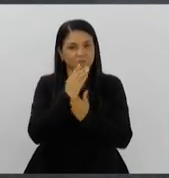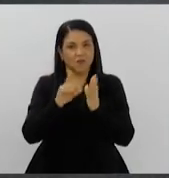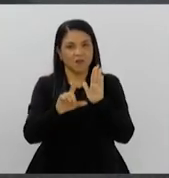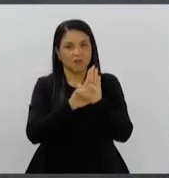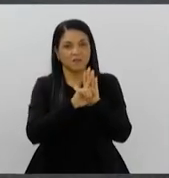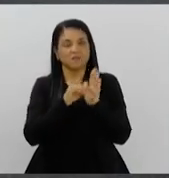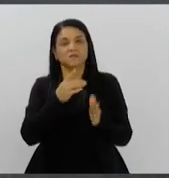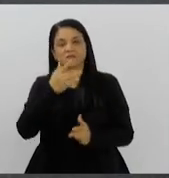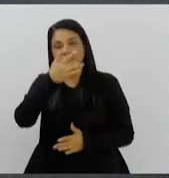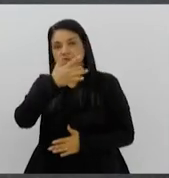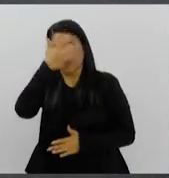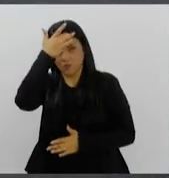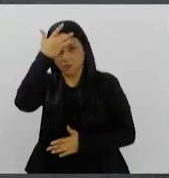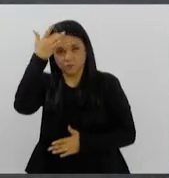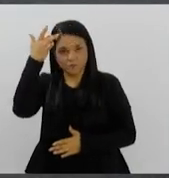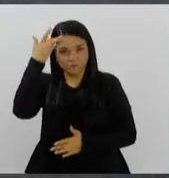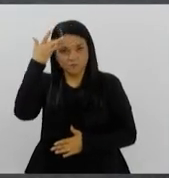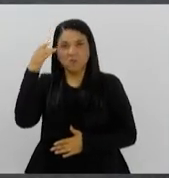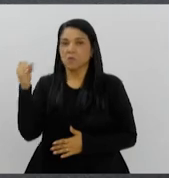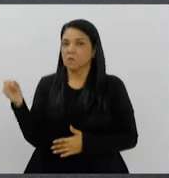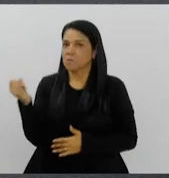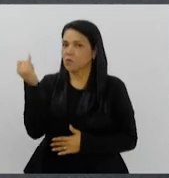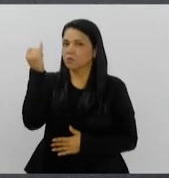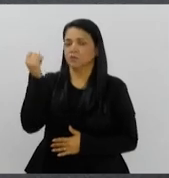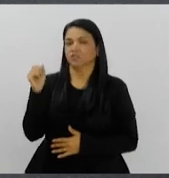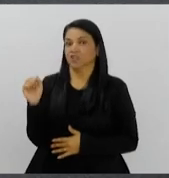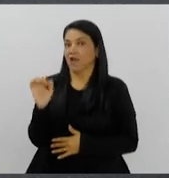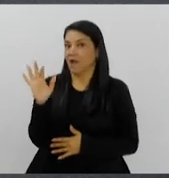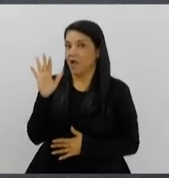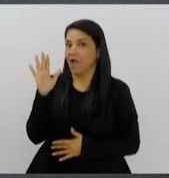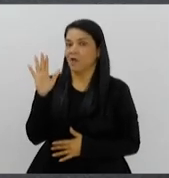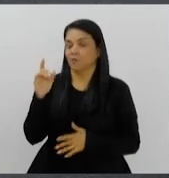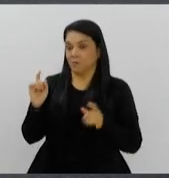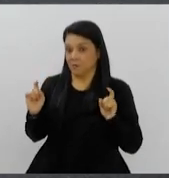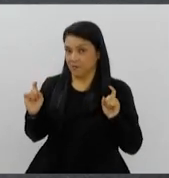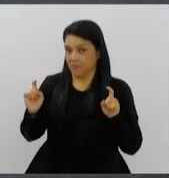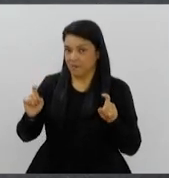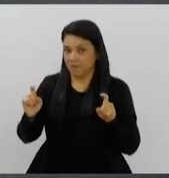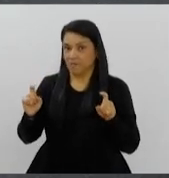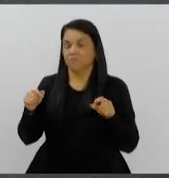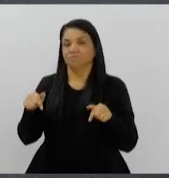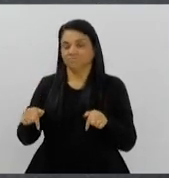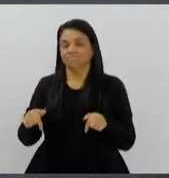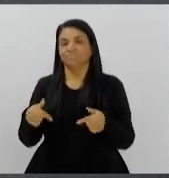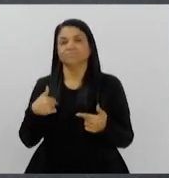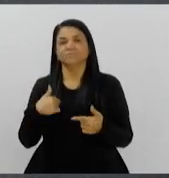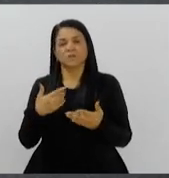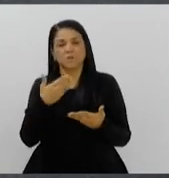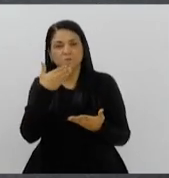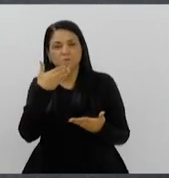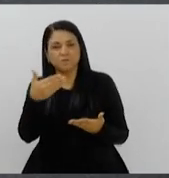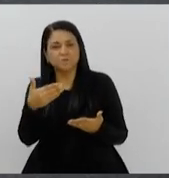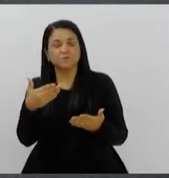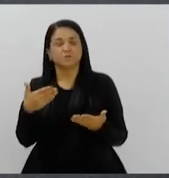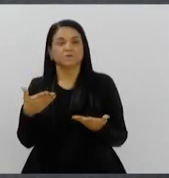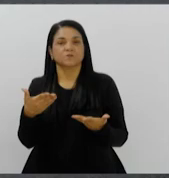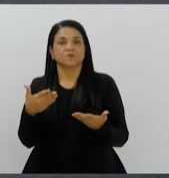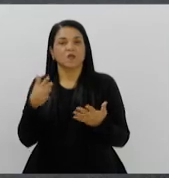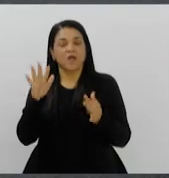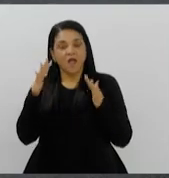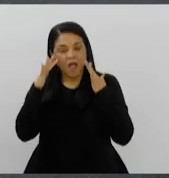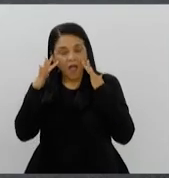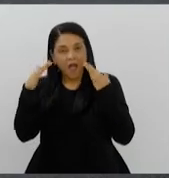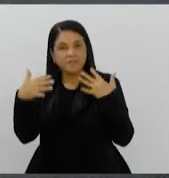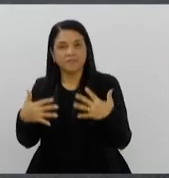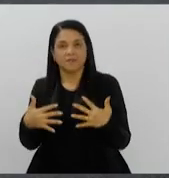um tema muito caro e muito importante para a nossa mandata, que tem recebido diversas solicitações de atenção